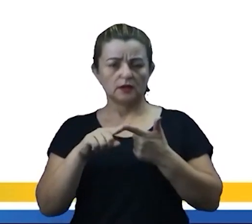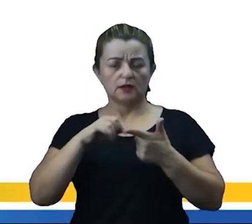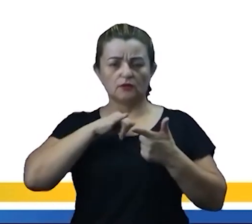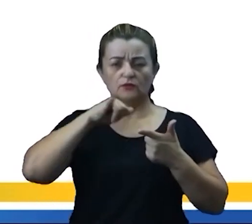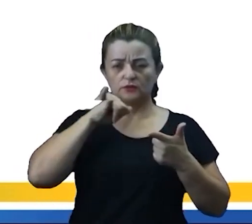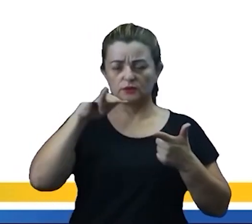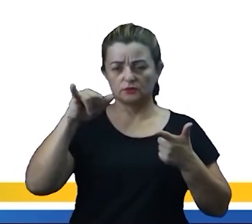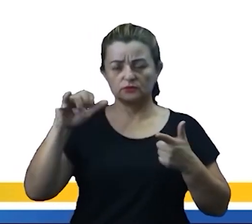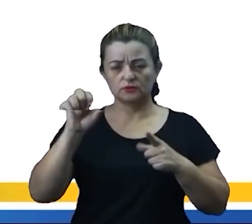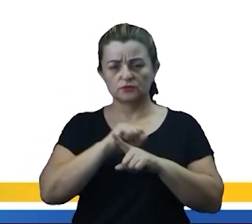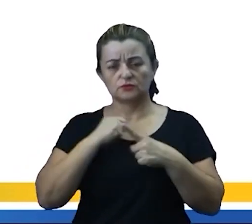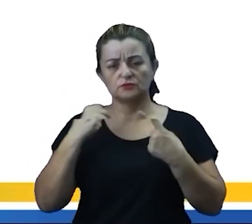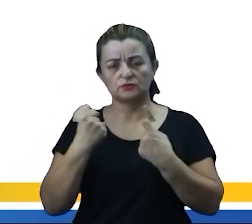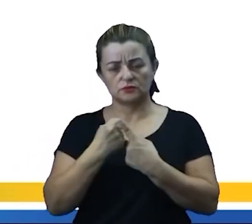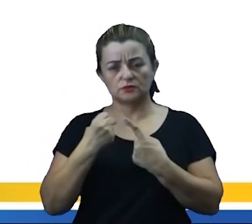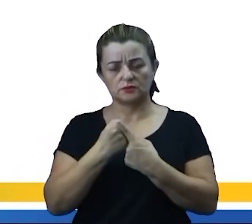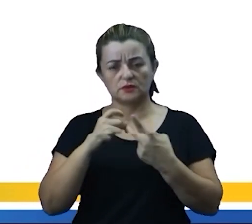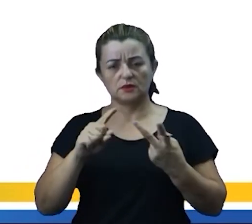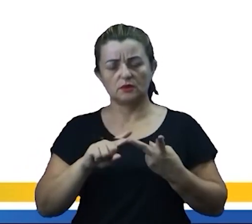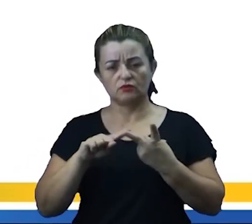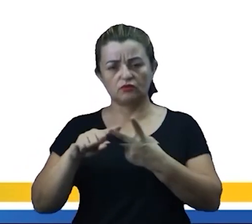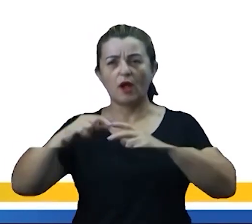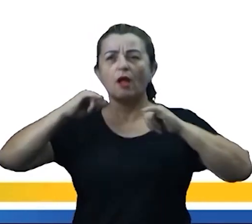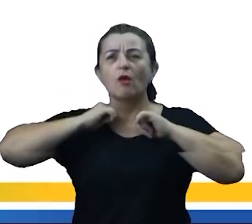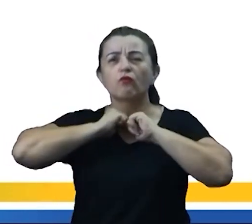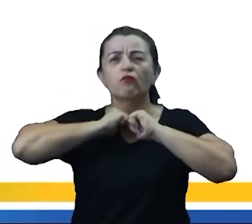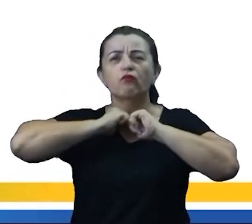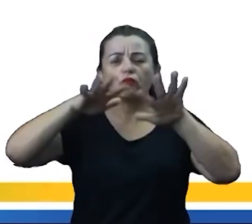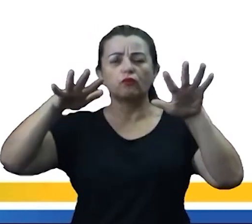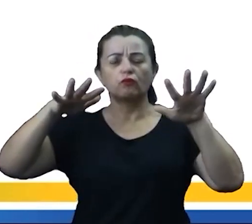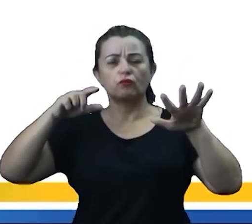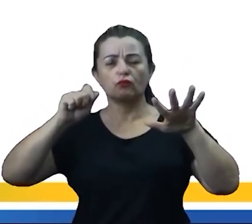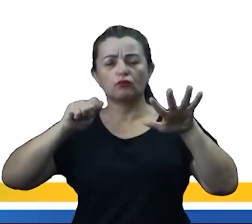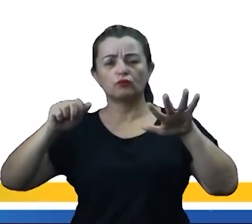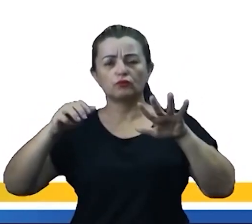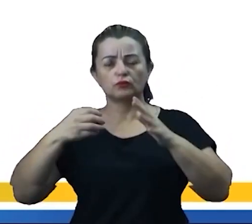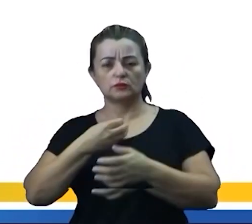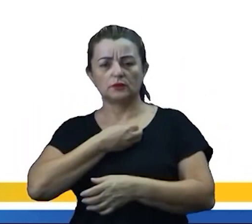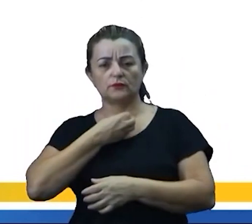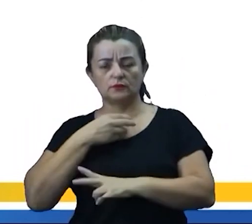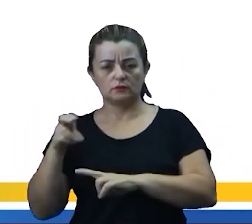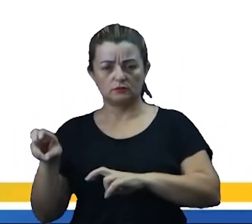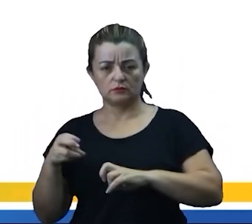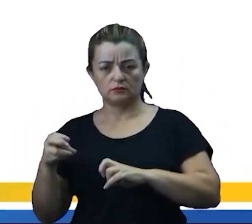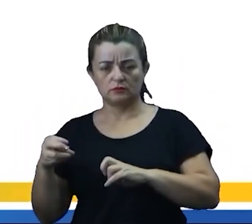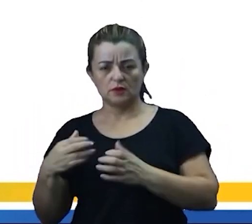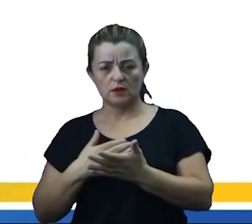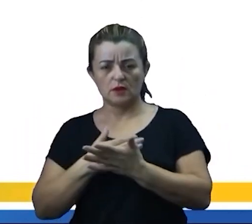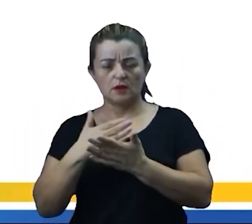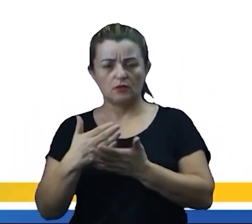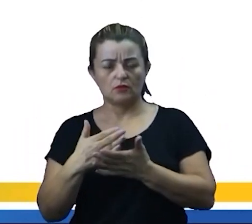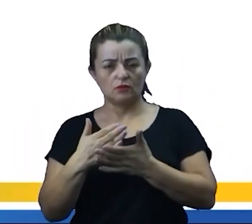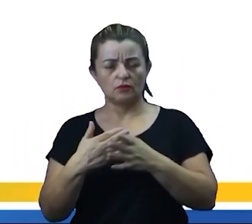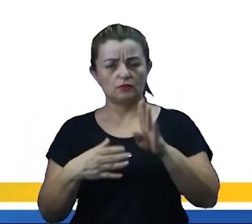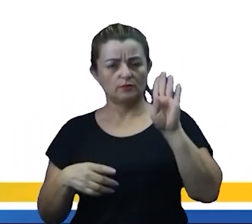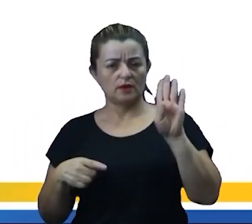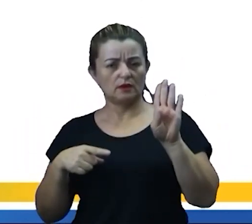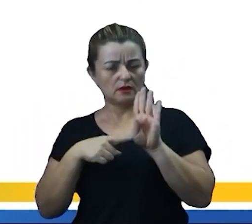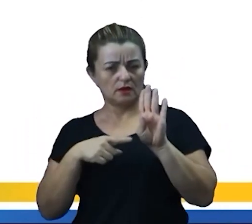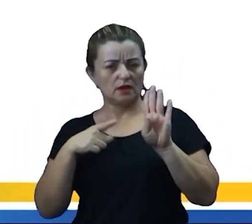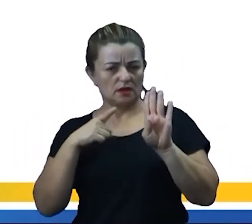social, exaltação da vida no campo e temas urbanos. Aí eu vou ali no início da letra B. Houve uma